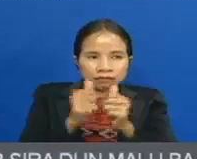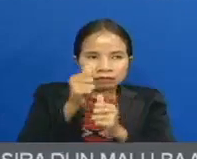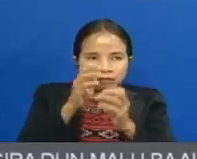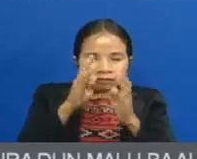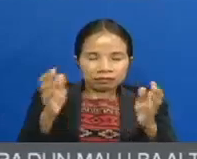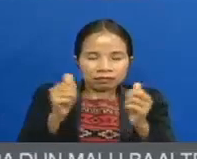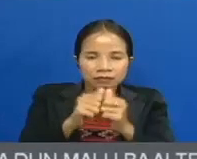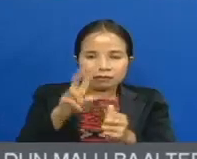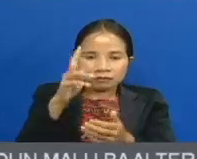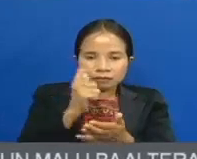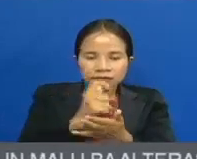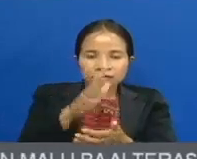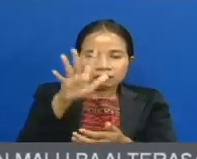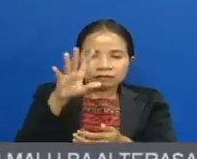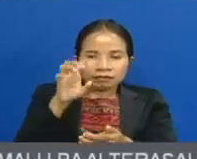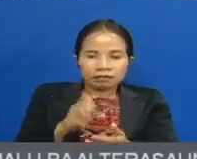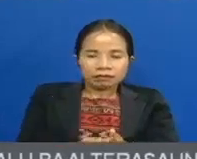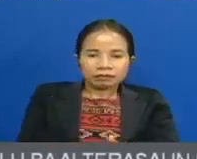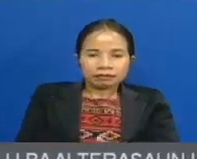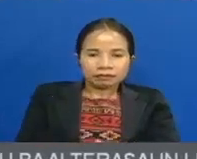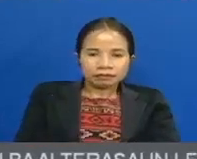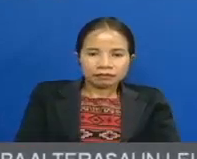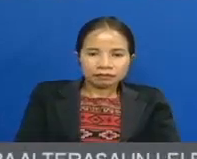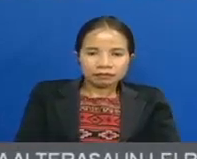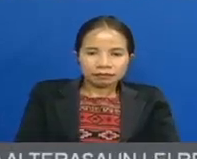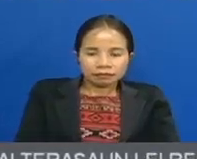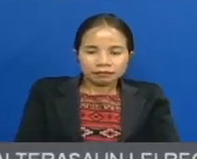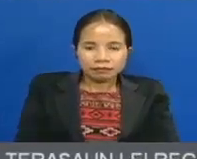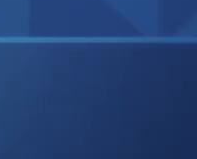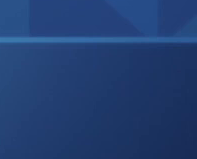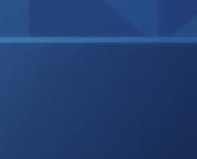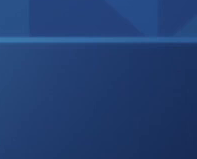hamuduk rihun rua atus lima. Juvenal da Silva, BRTTR.